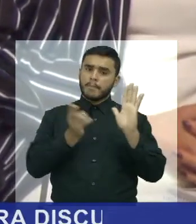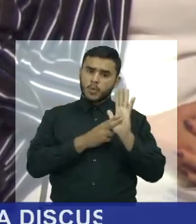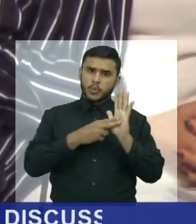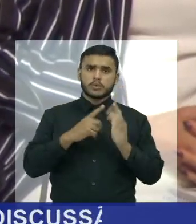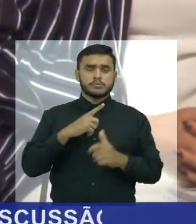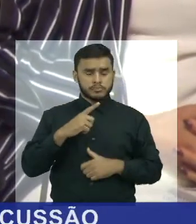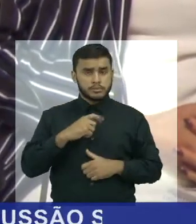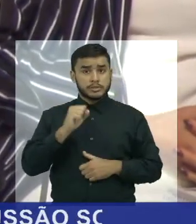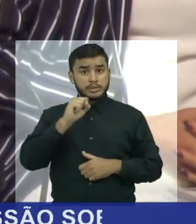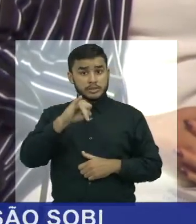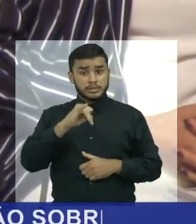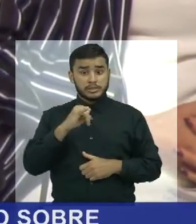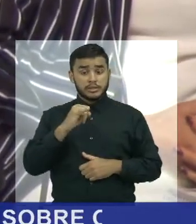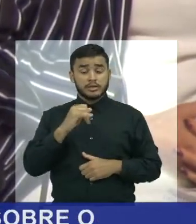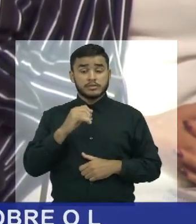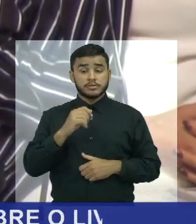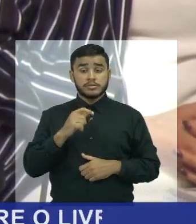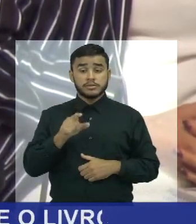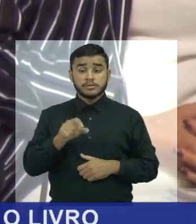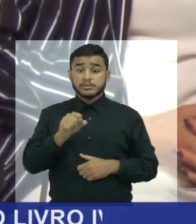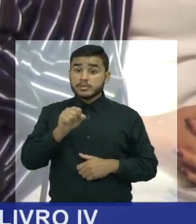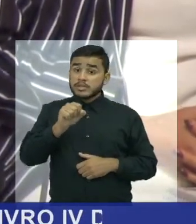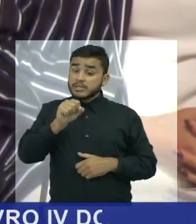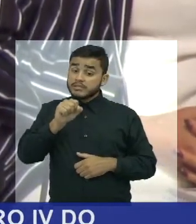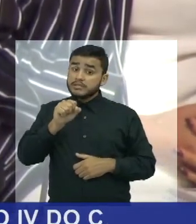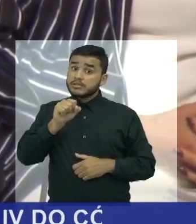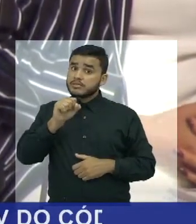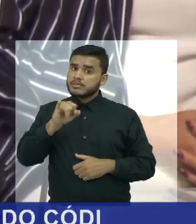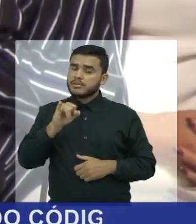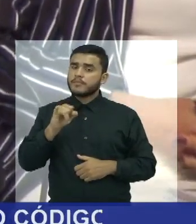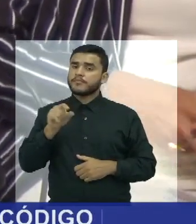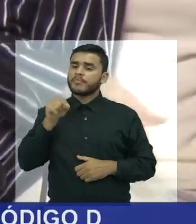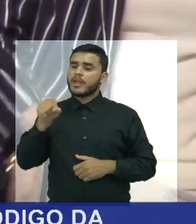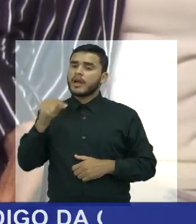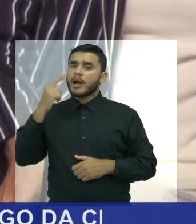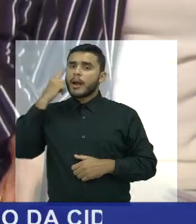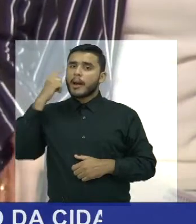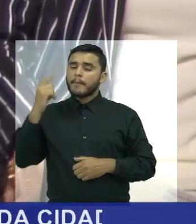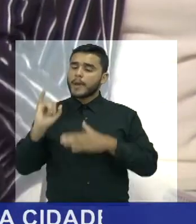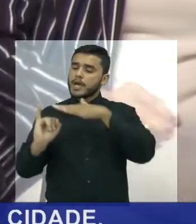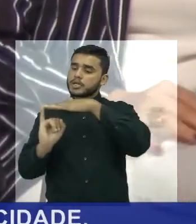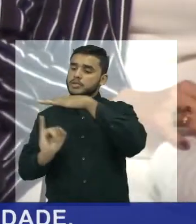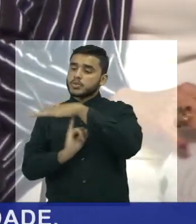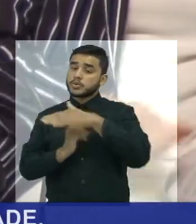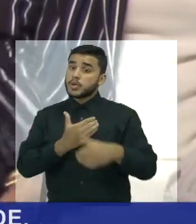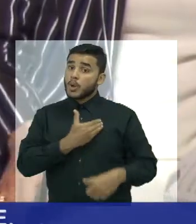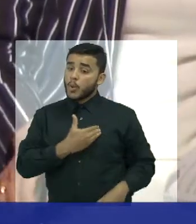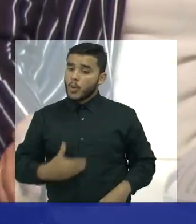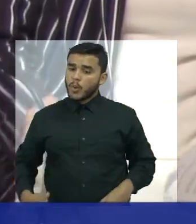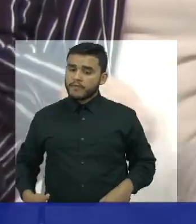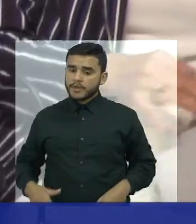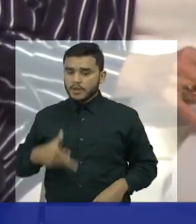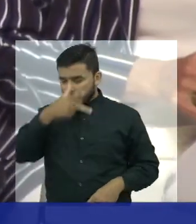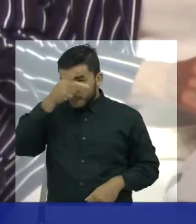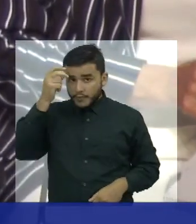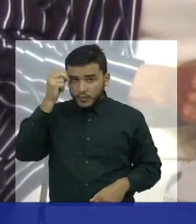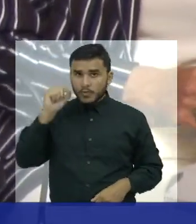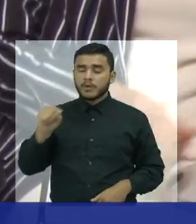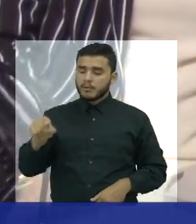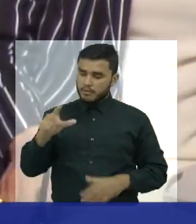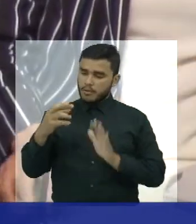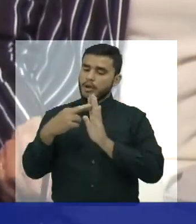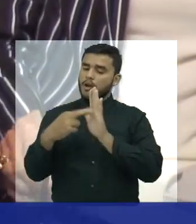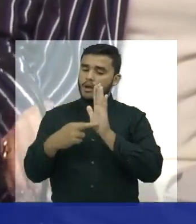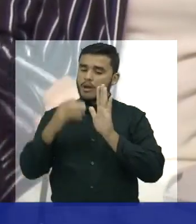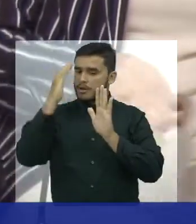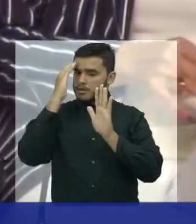a entidades públicas, né? Todas as entidades públicas se sujeitam às obrigações que estão constantes nessa lei. Então, as